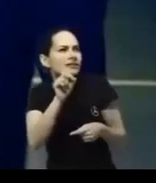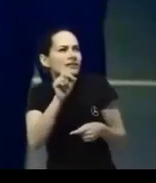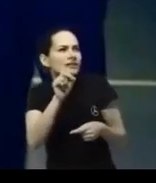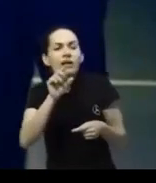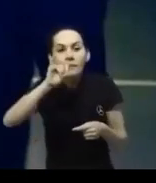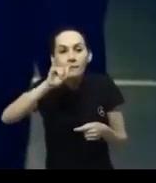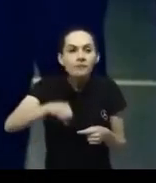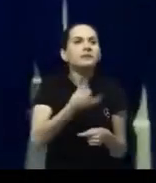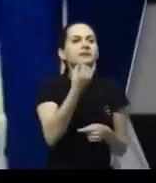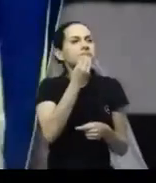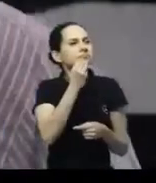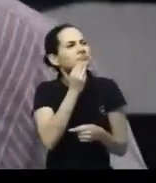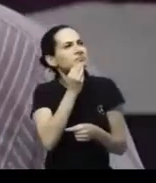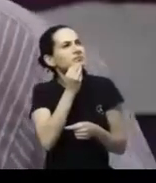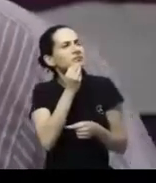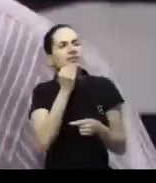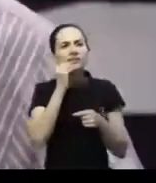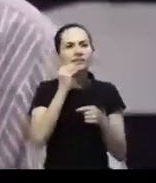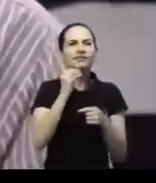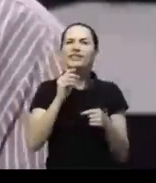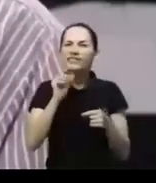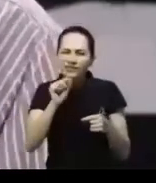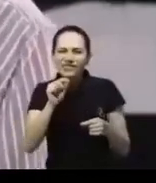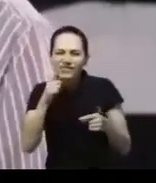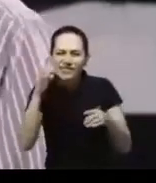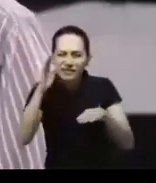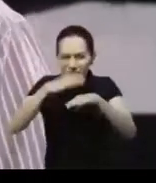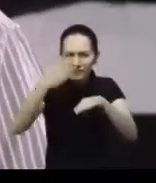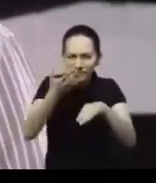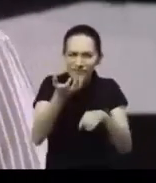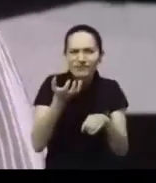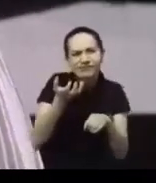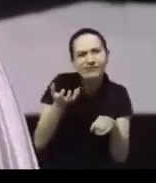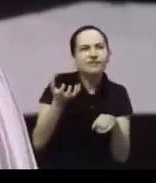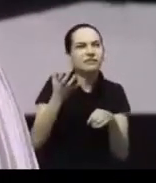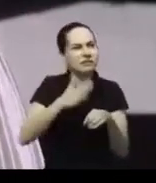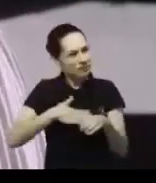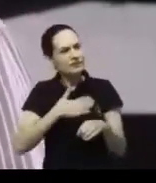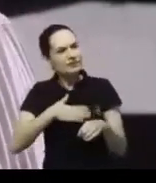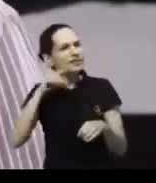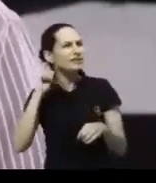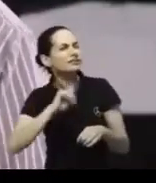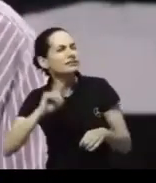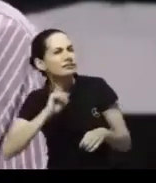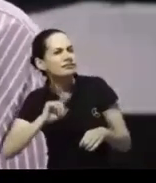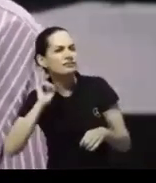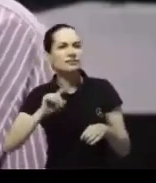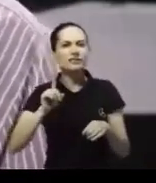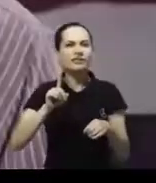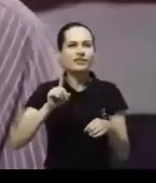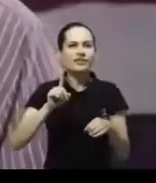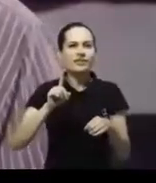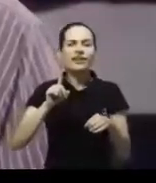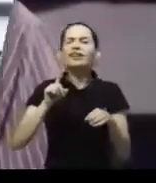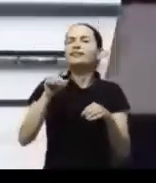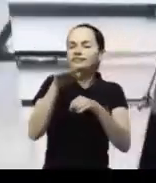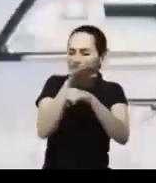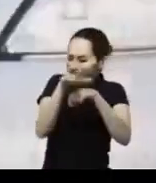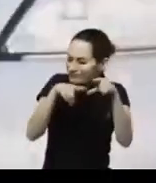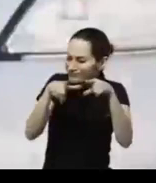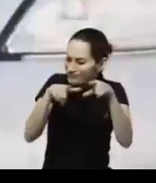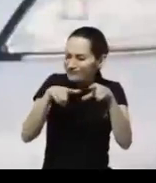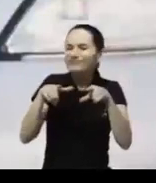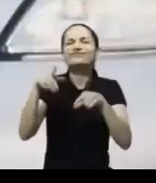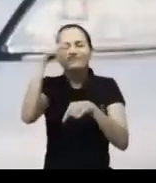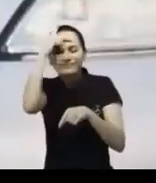evolutivo? O que mais me atraiu, o que mais eu gostei dessa experiência, vivência aqui em Juiz de Fora, foi o relacionamento com as pessoas.